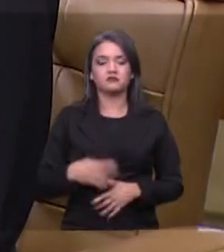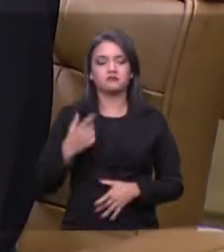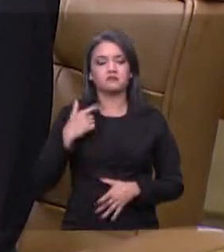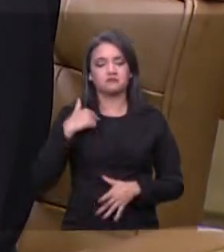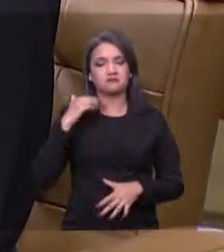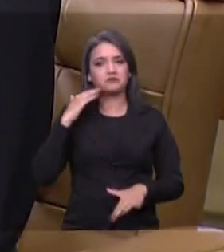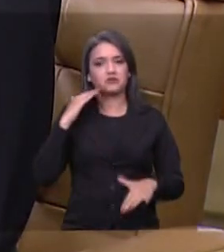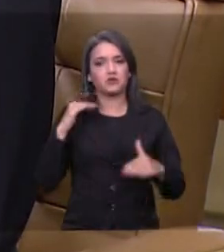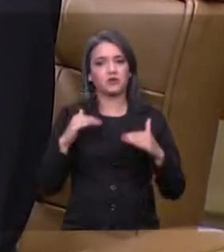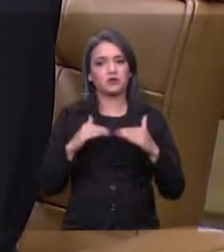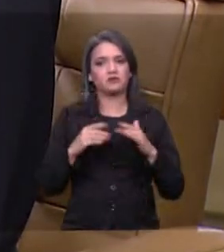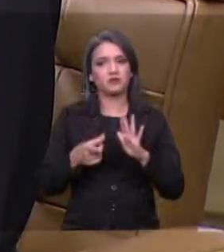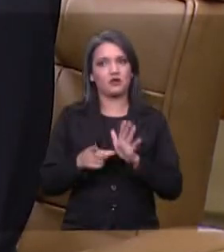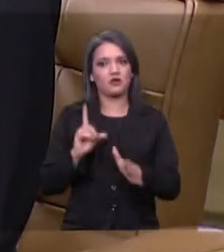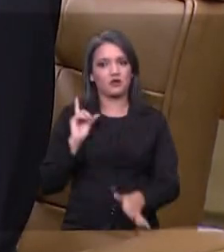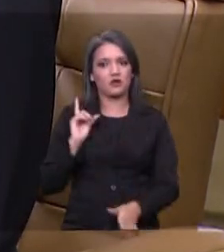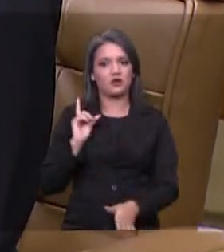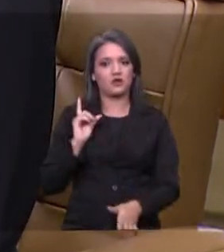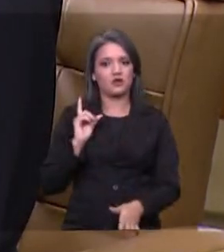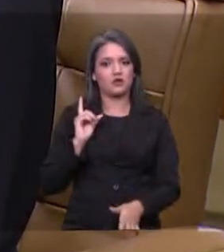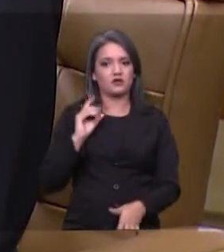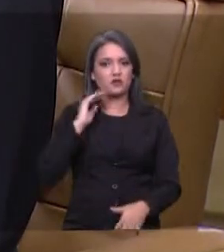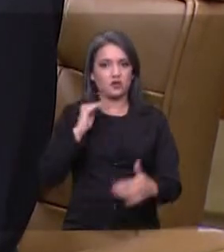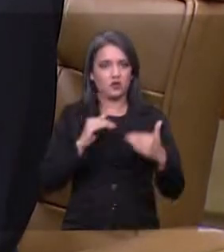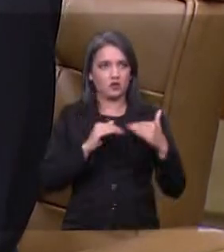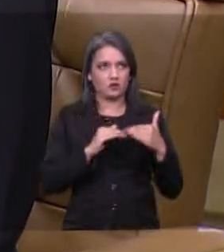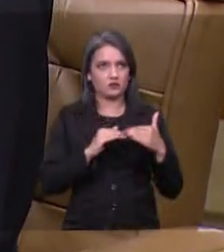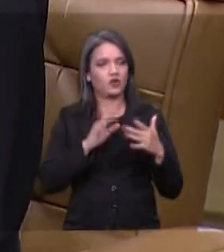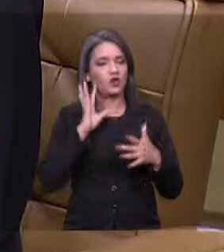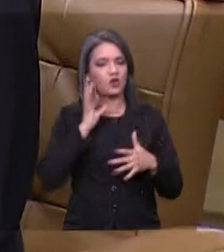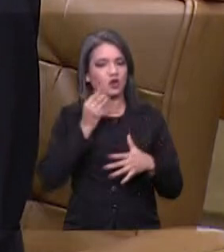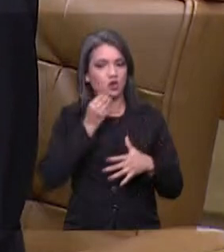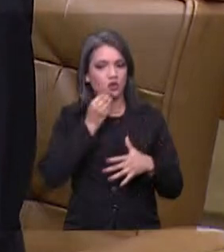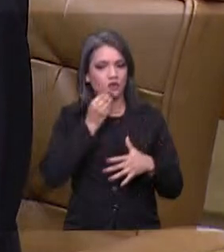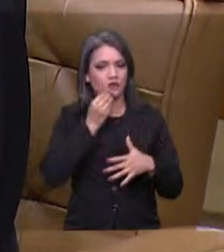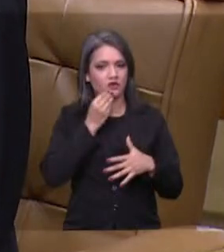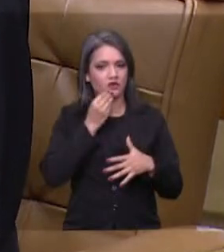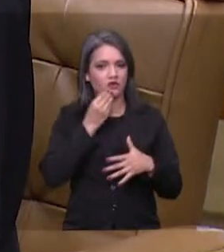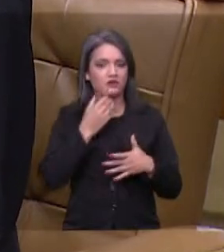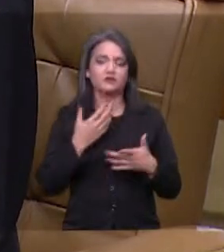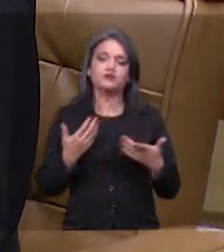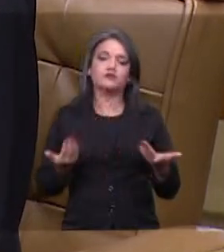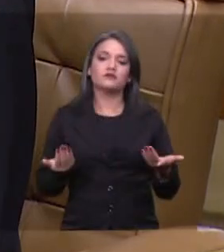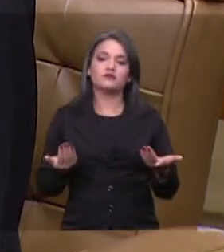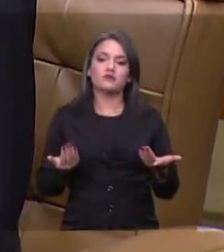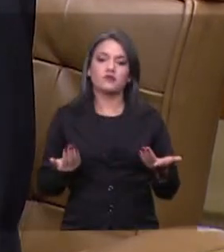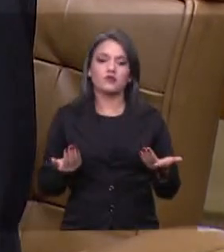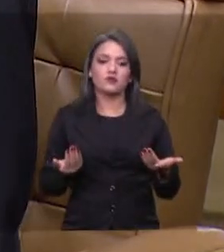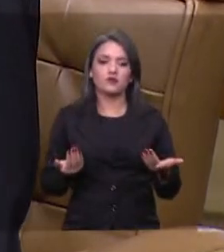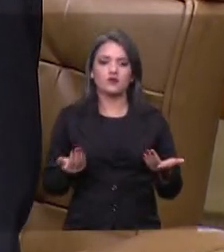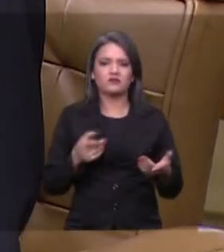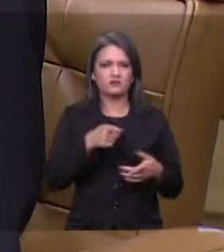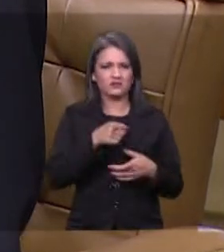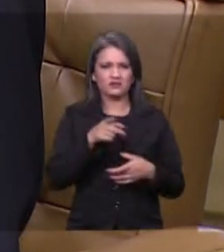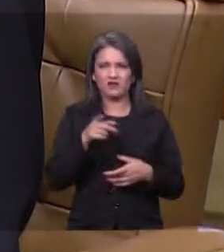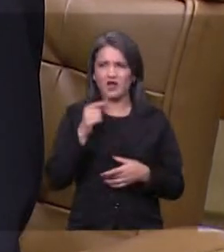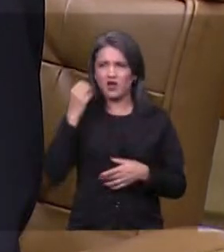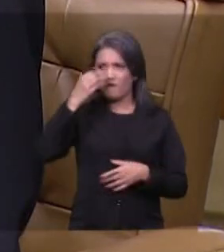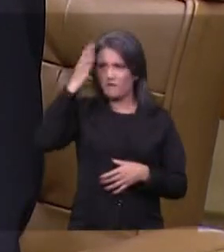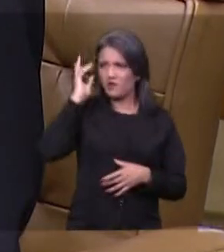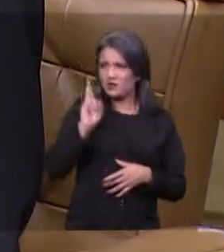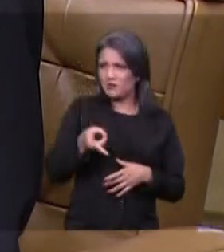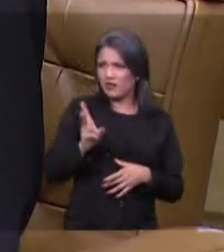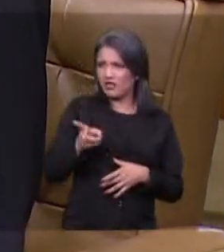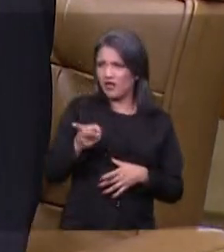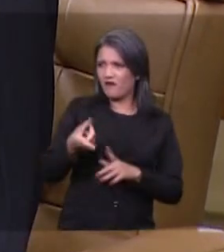acompanhando, em princípio, acompanhava a divergência do eminente ministro Dias Toffoli. Vossa Excelência seguiu ou manteve a posição